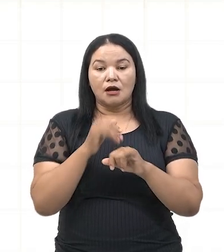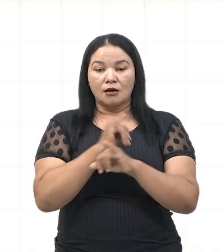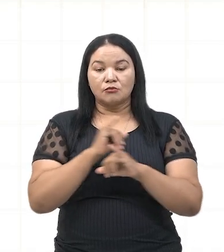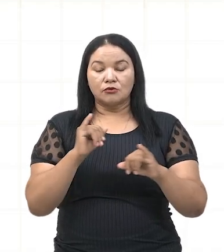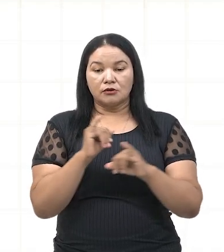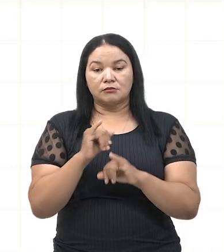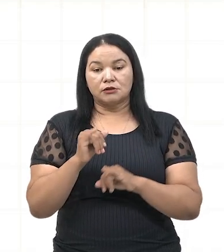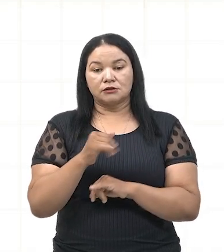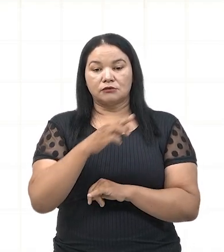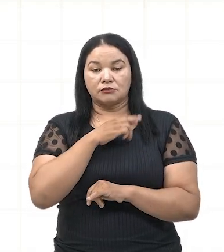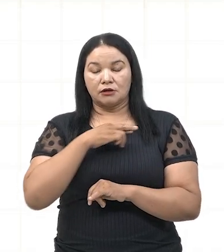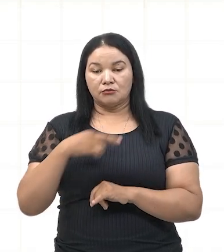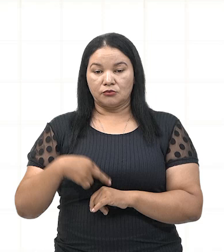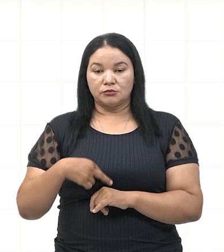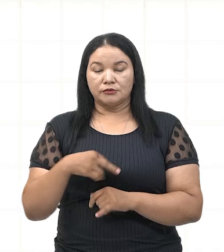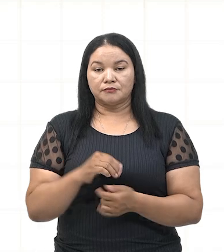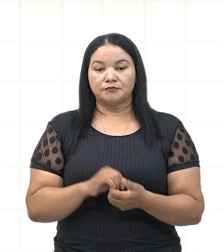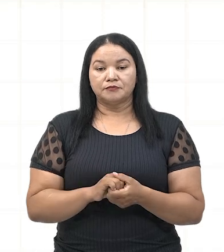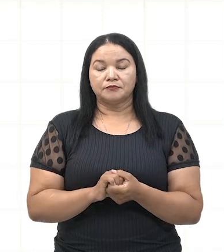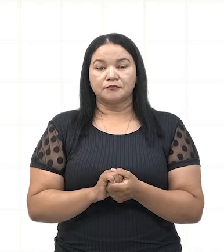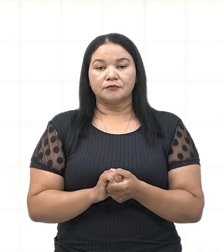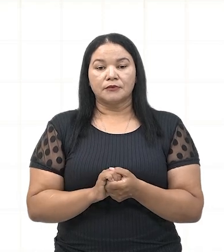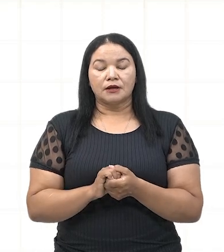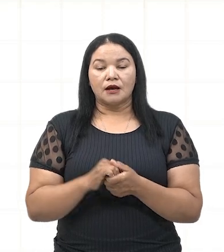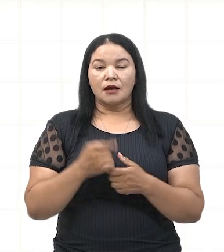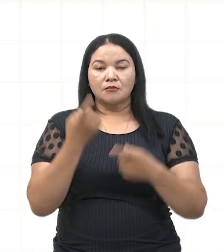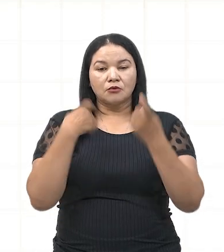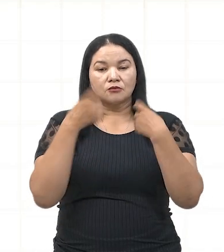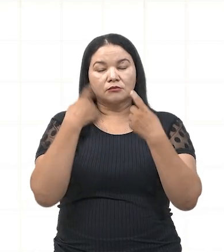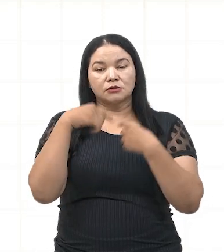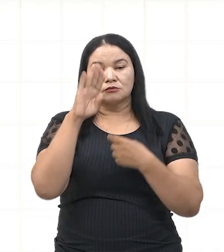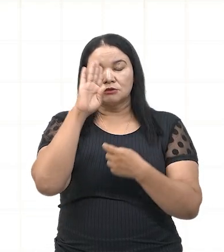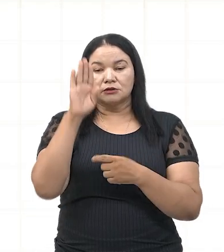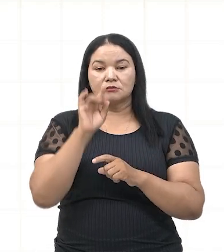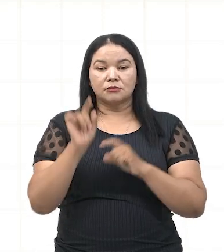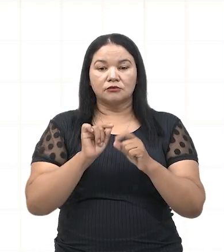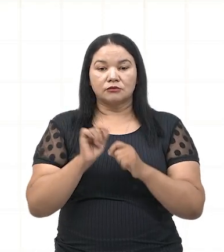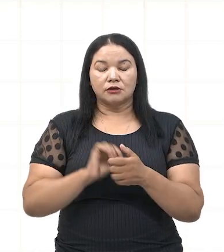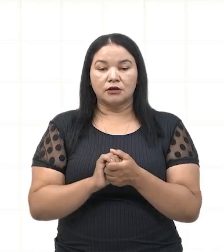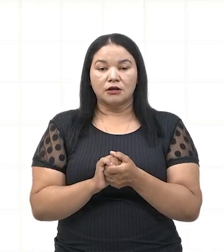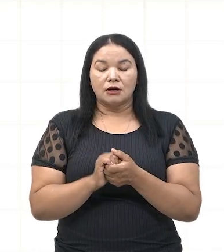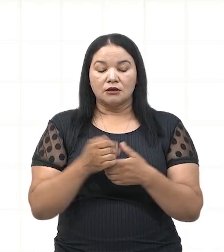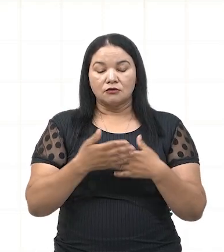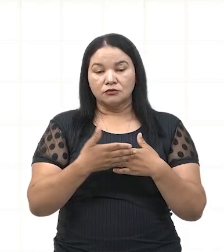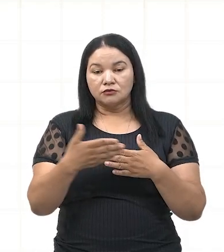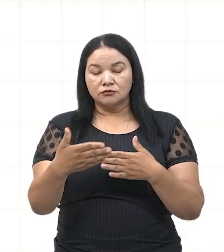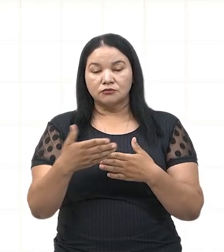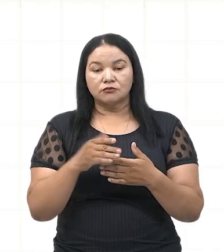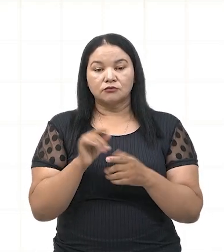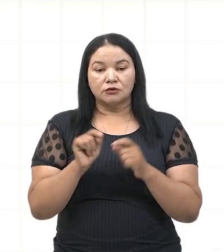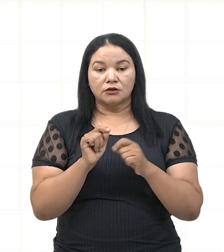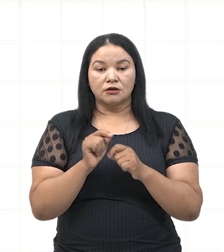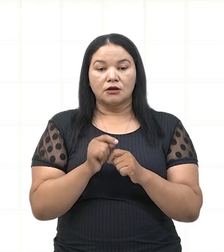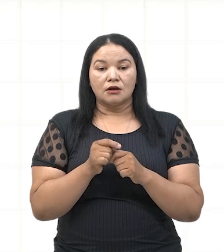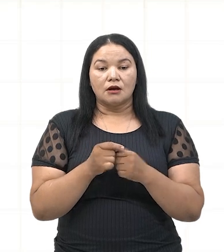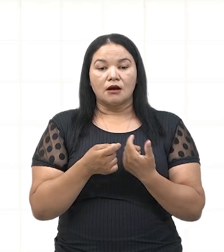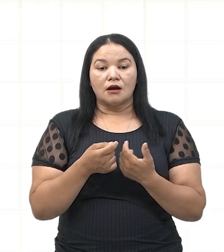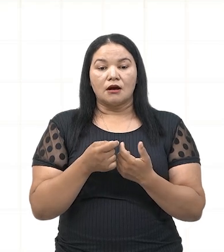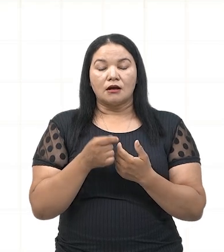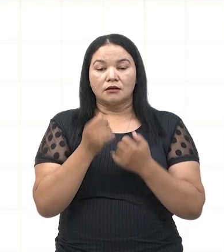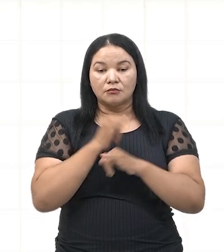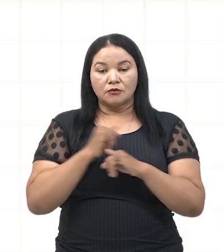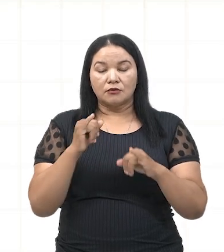República. Uma das questões principais que foram levantadas durante o processo de proclamação da República